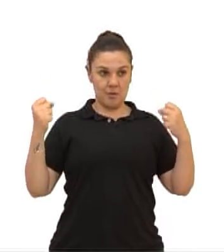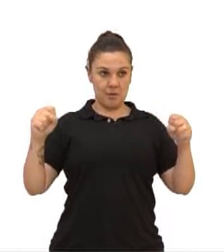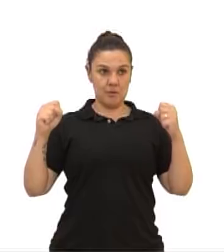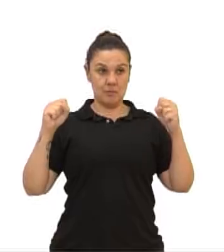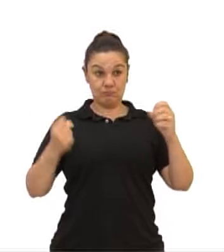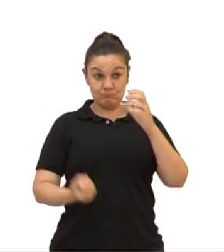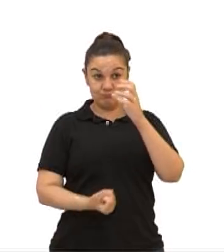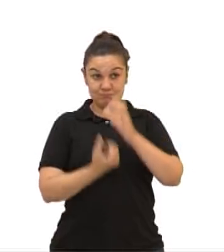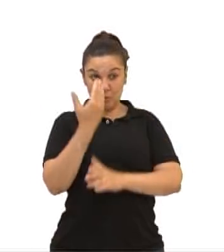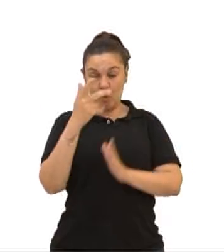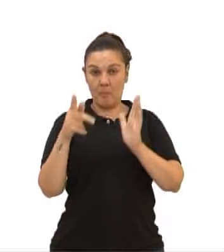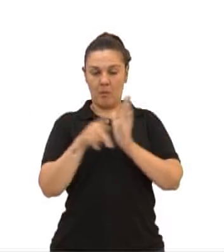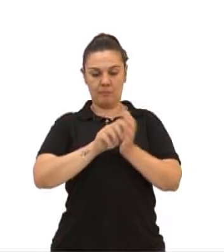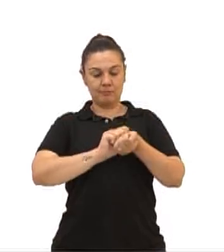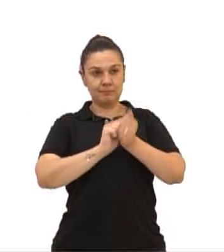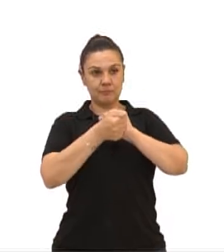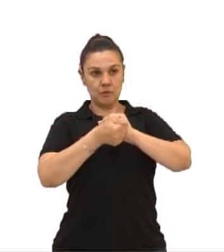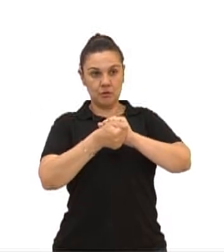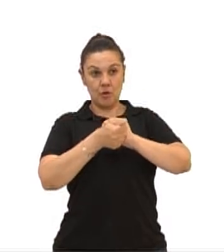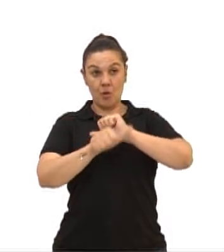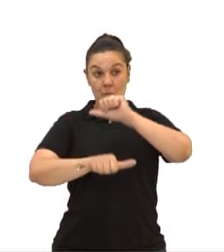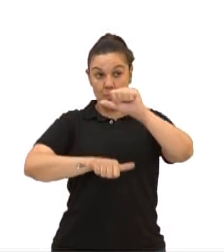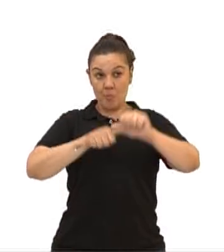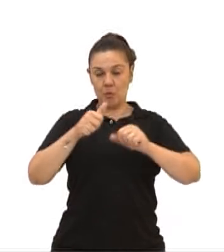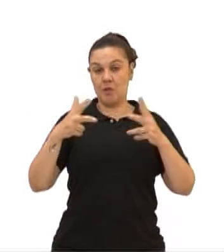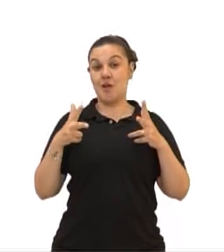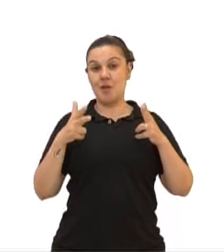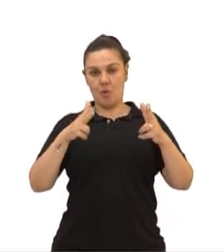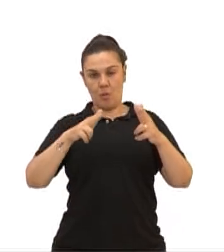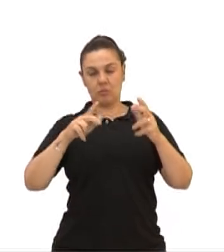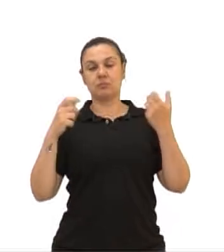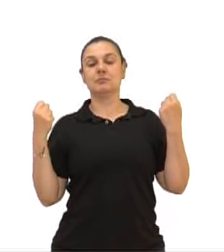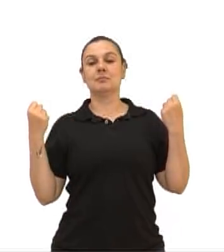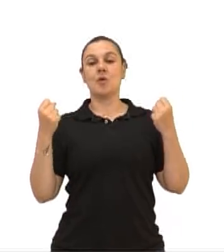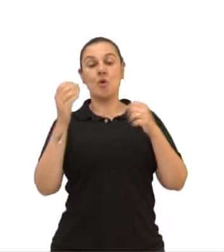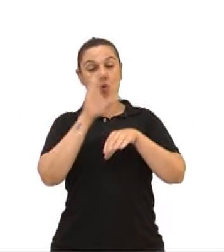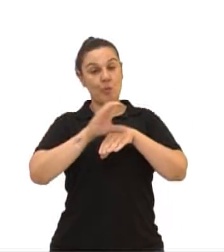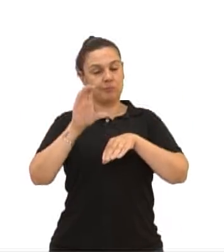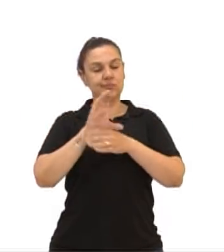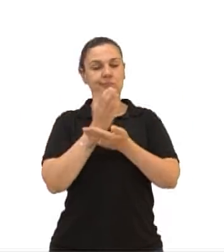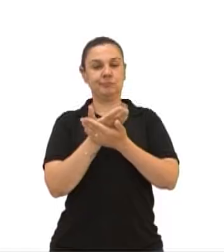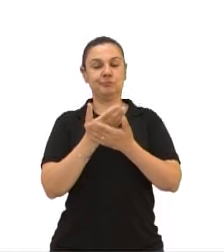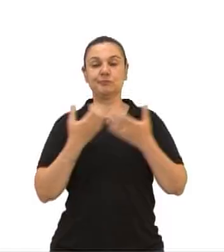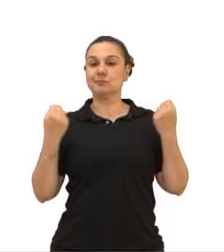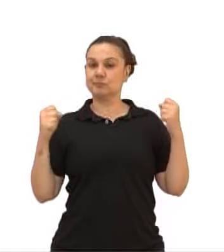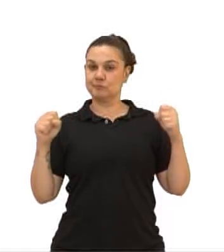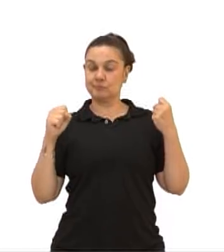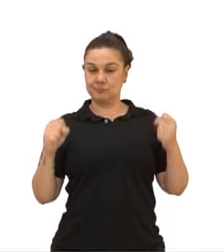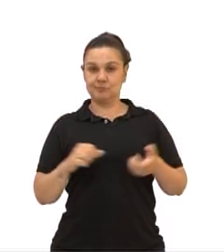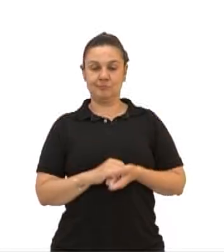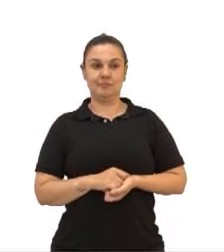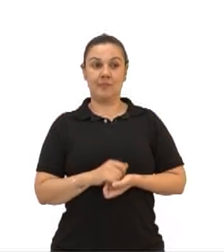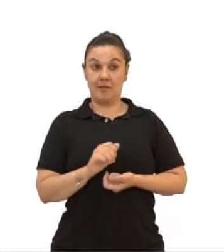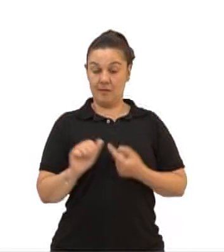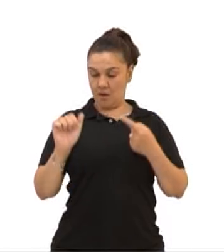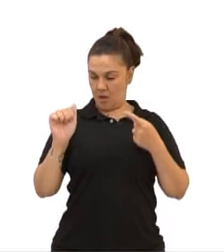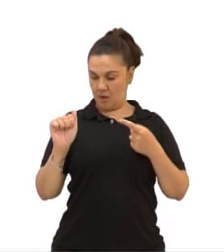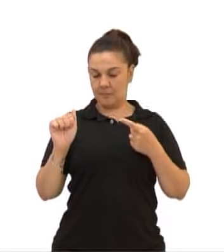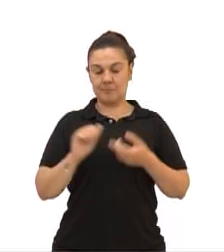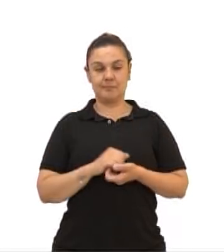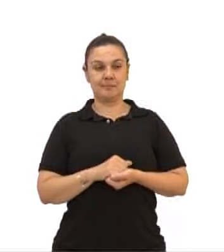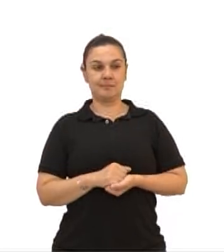o fenômeno esporte transforma-se em sinônimo de educação física? Alternativa A,